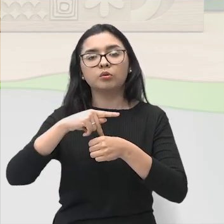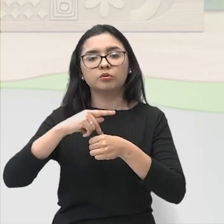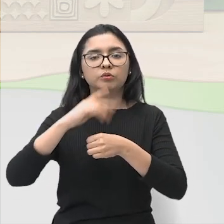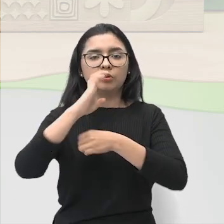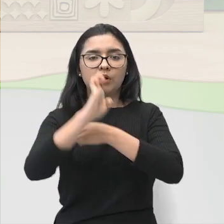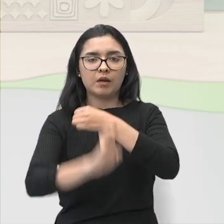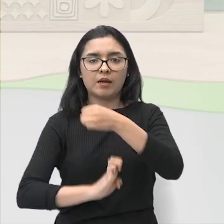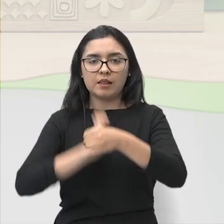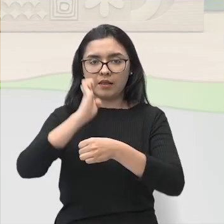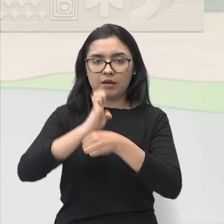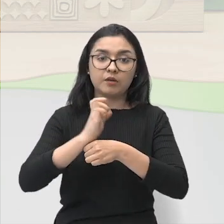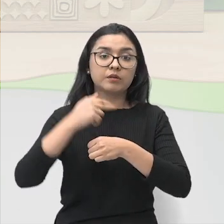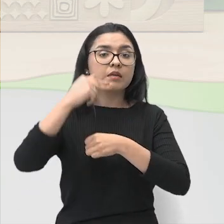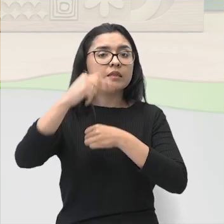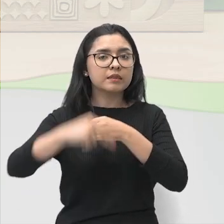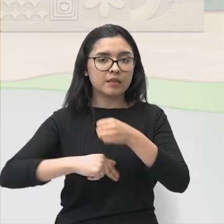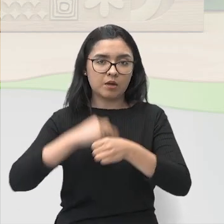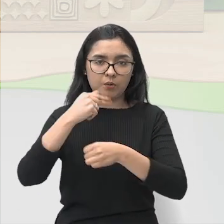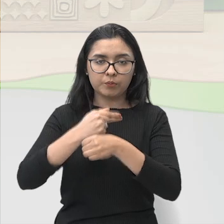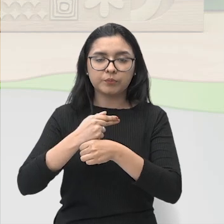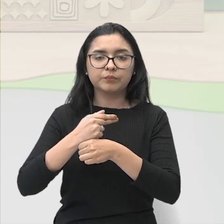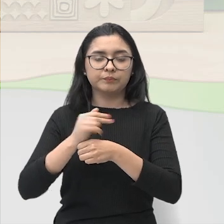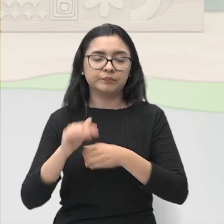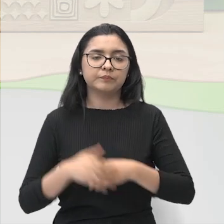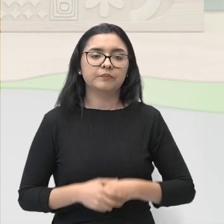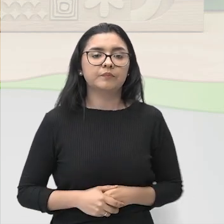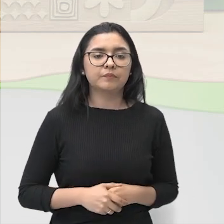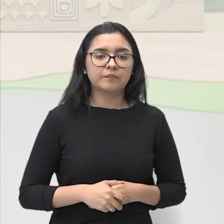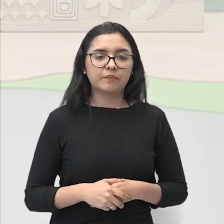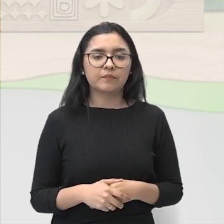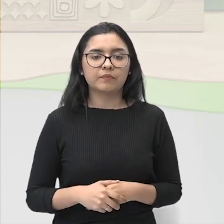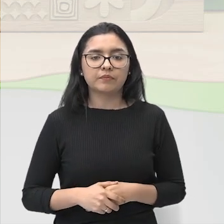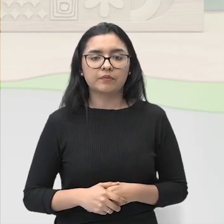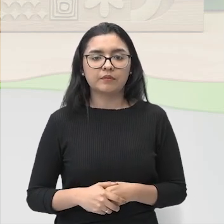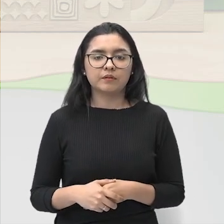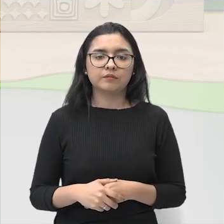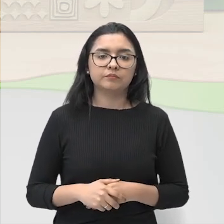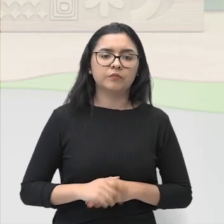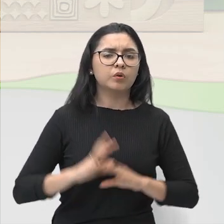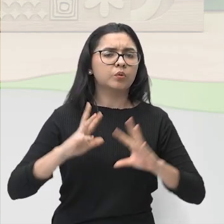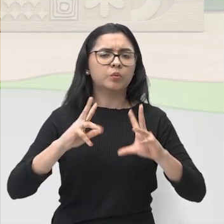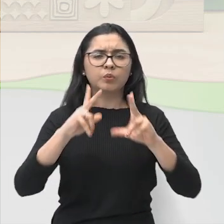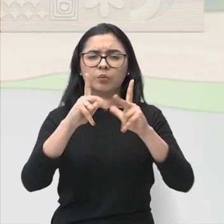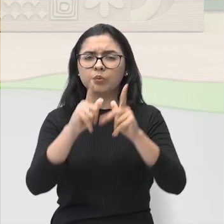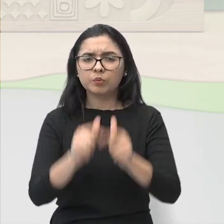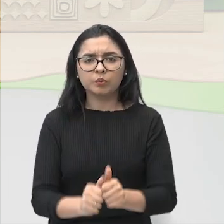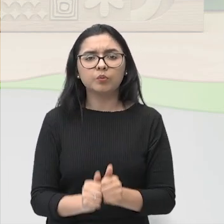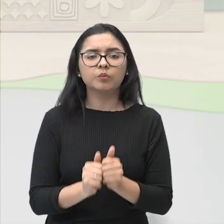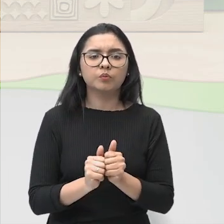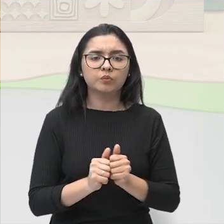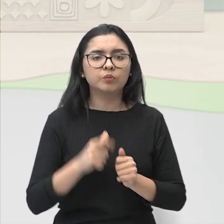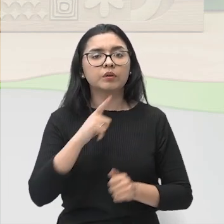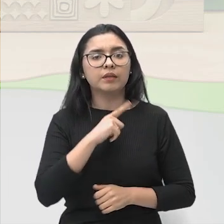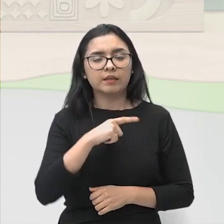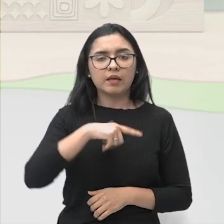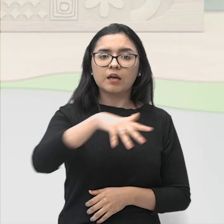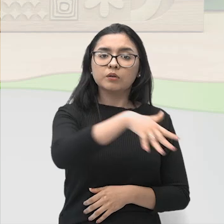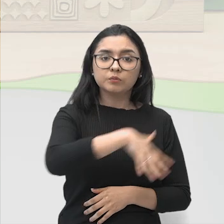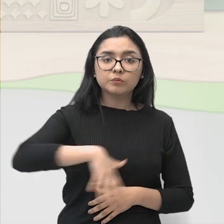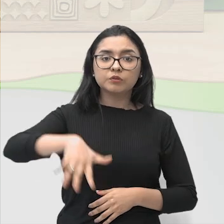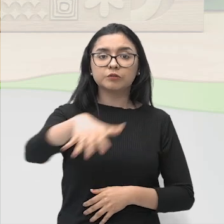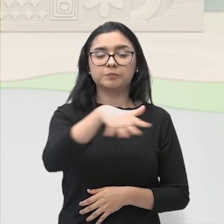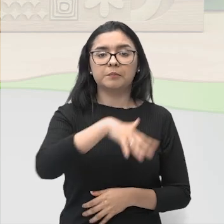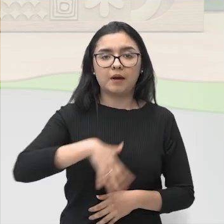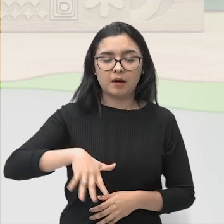e nêutrons. Matéria, professora, sim, tudo que ocupa